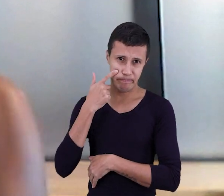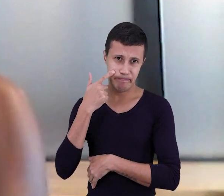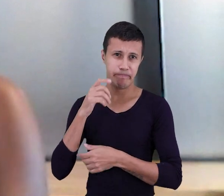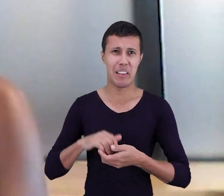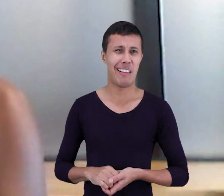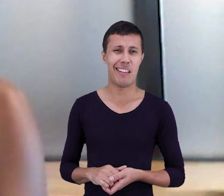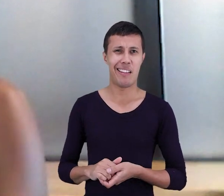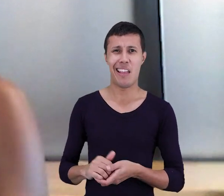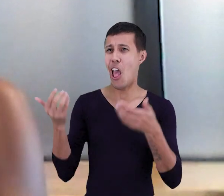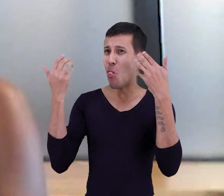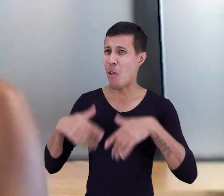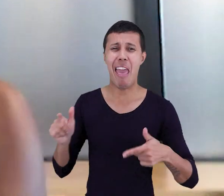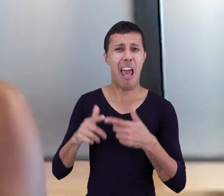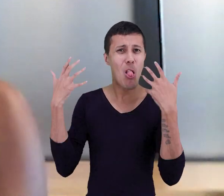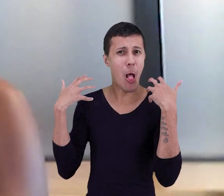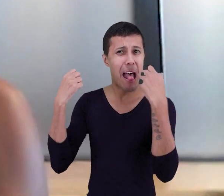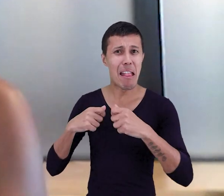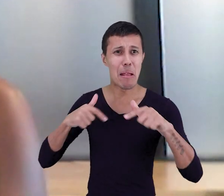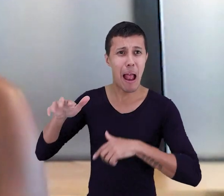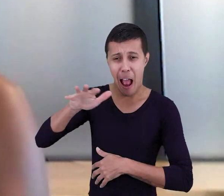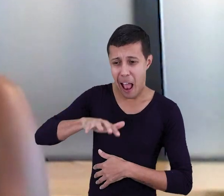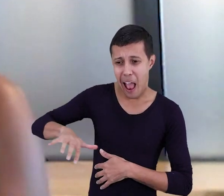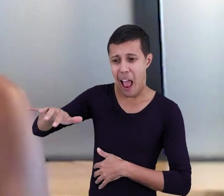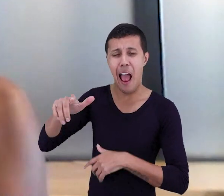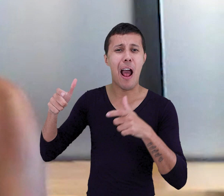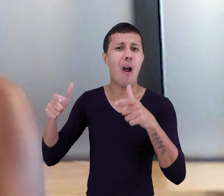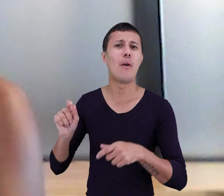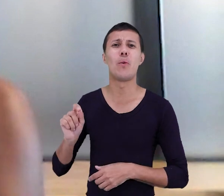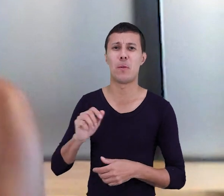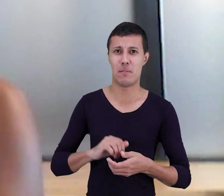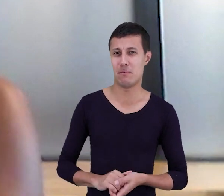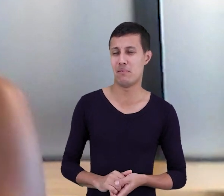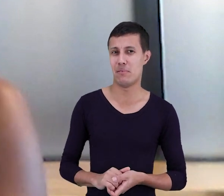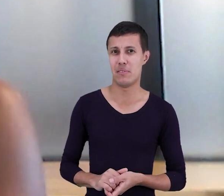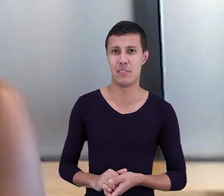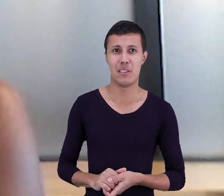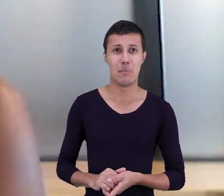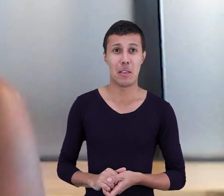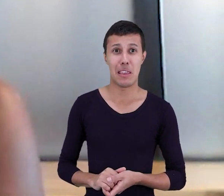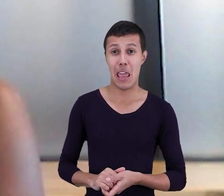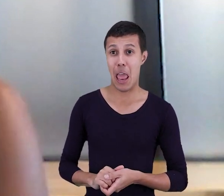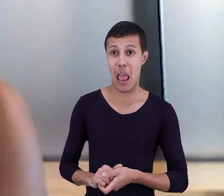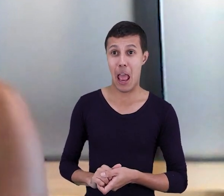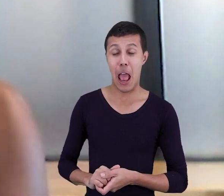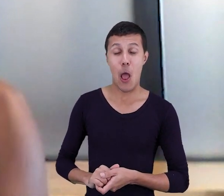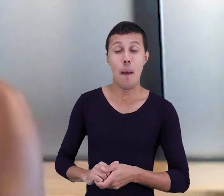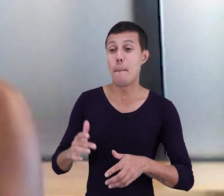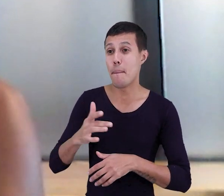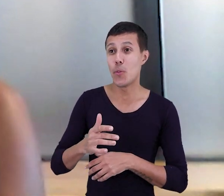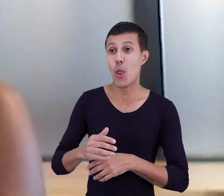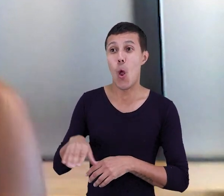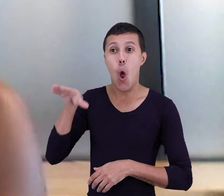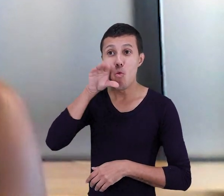não quero, não aceito trabalhar num ambiente onde a gente acabe com a saúde mental dos nossos colaboradores. A gente tem